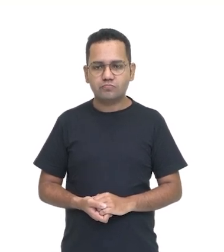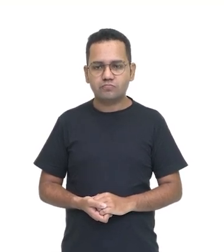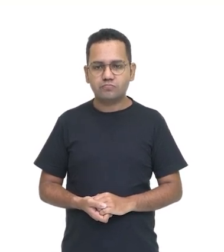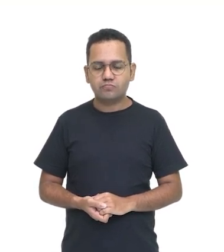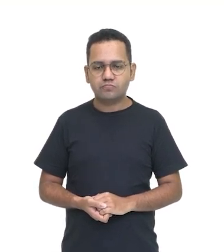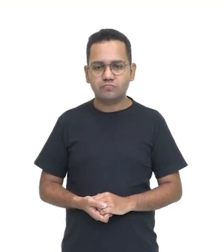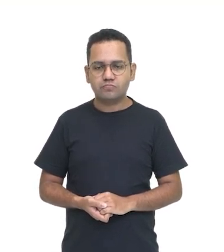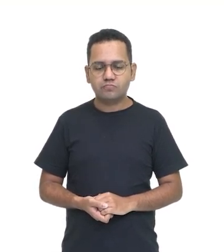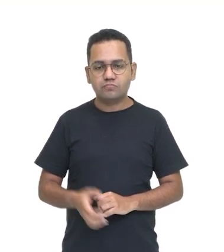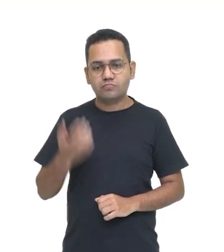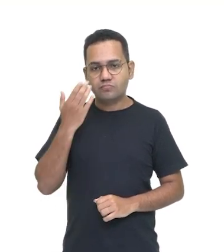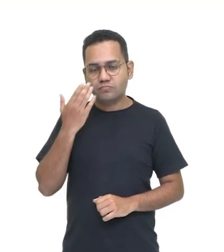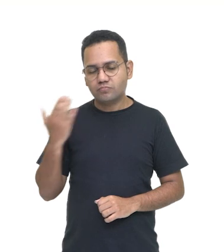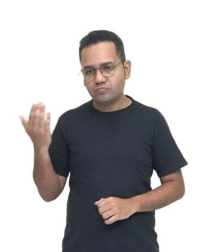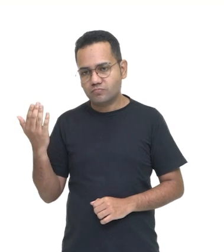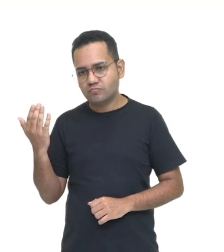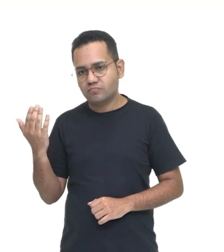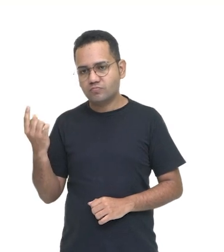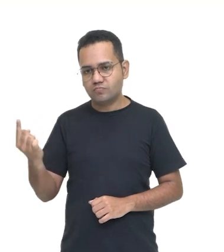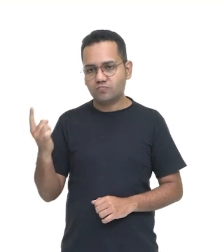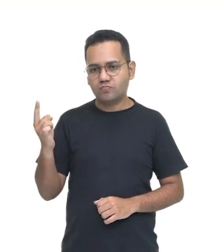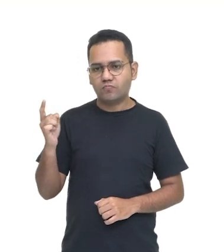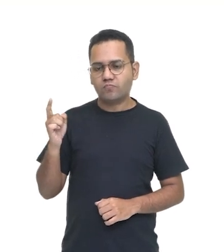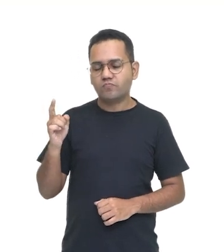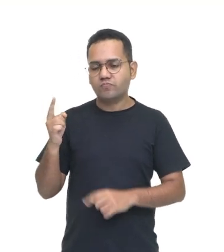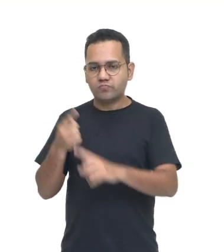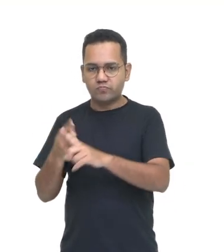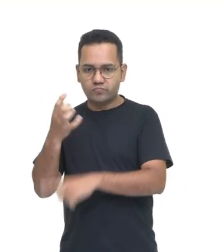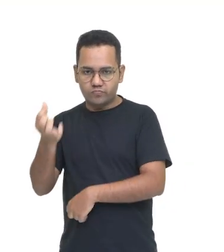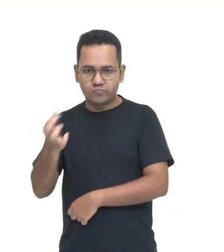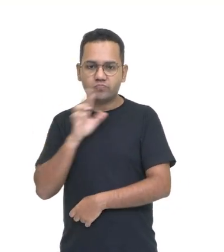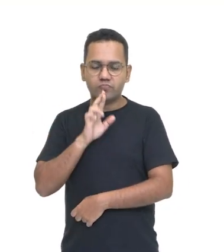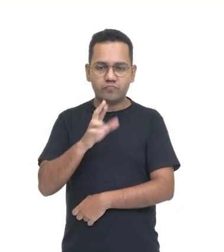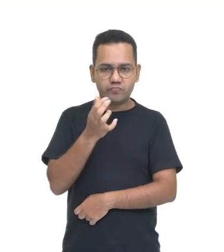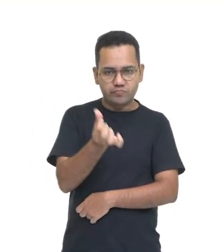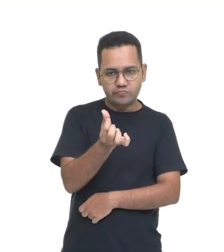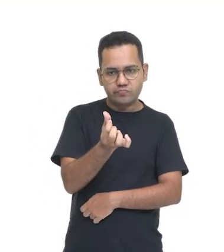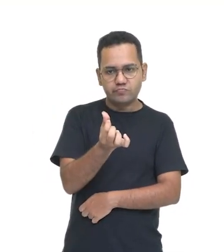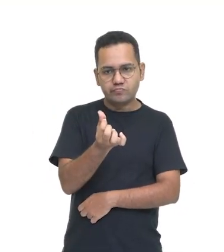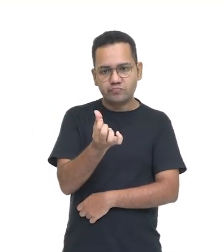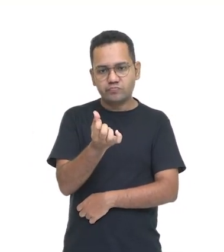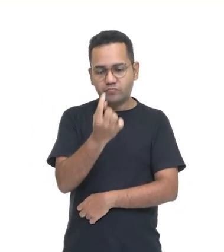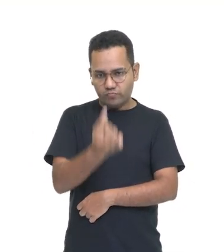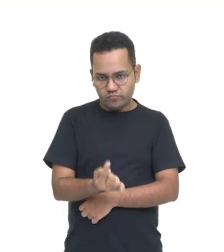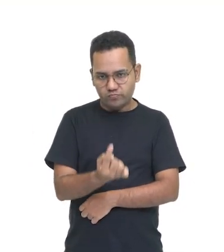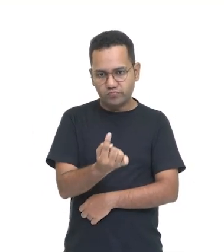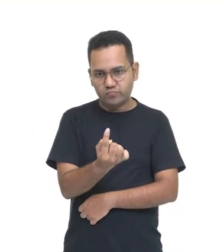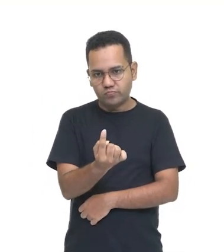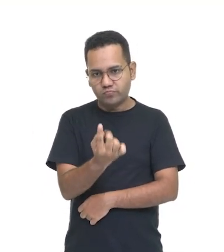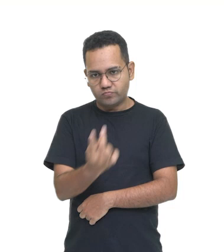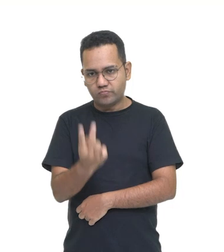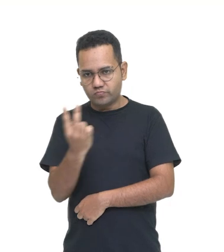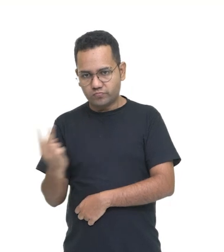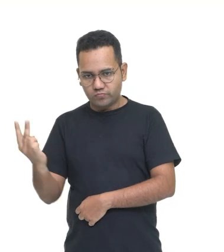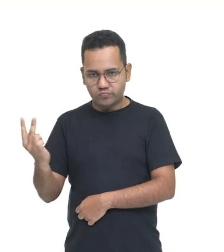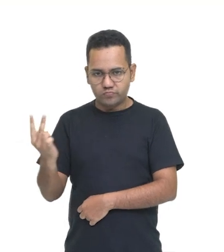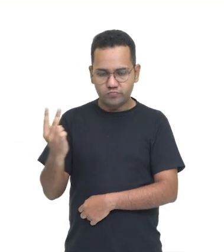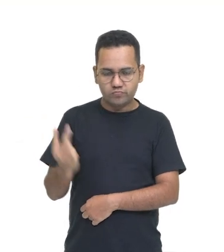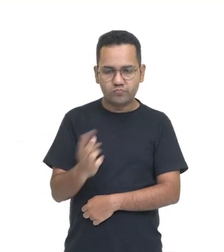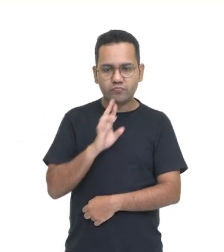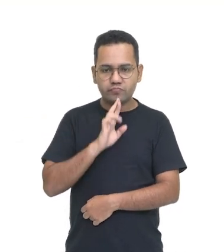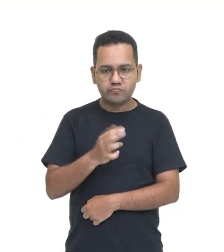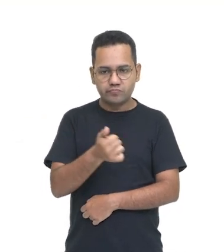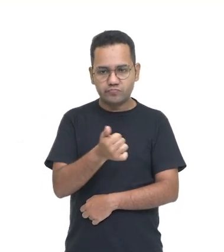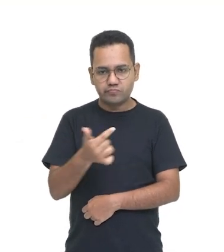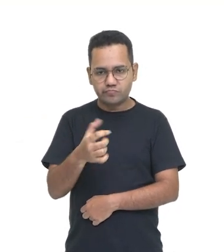1 vezes 6, 6, que vai sobrar 1. Baixo 12. 2 vezes 6, 12. Resto 0. Pega o 0 que está aqui